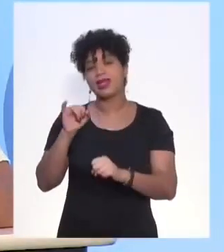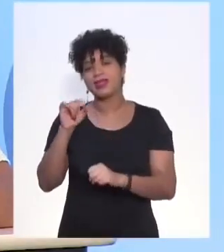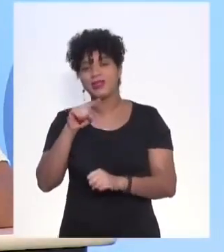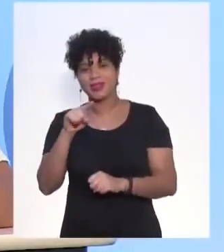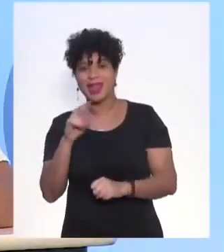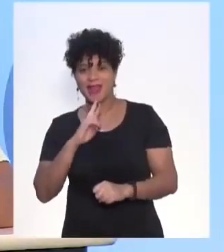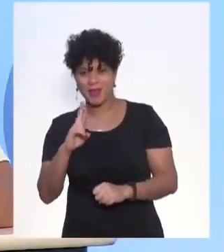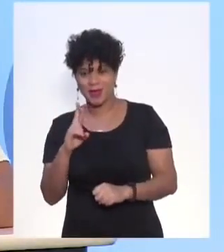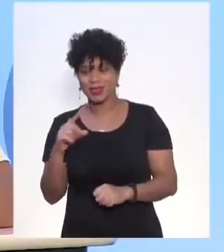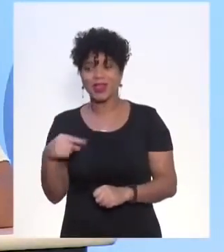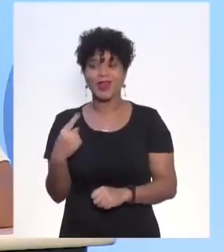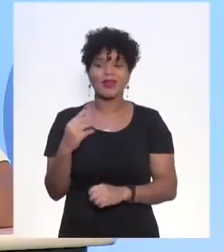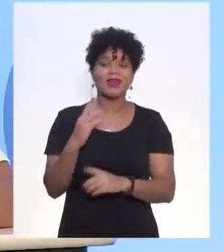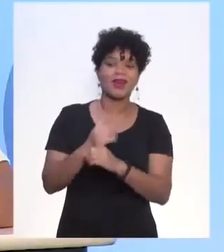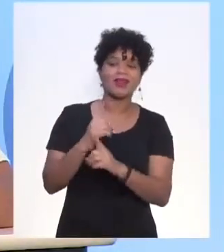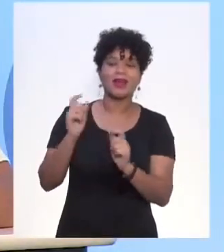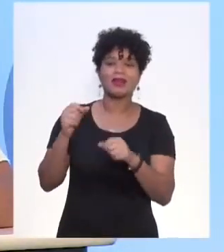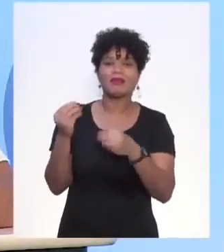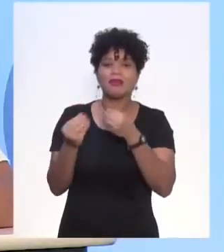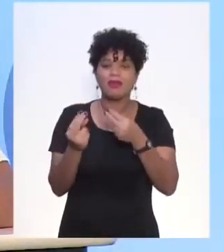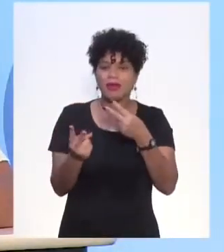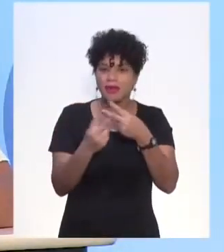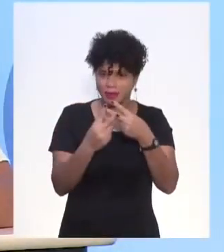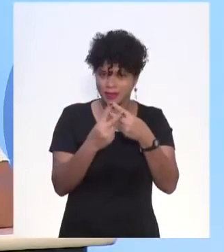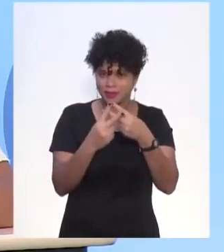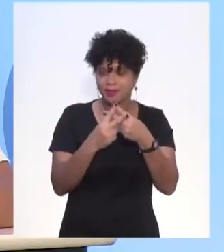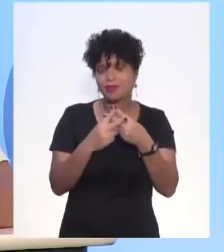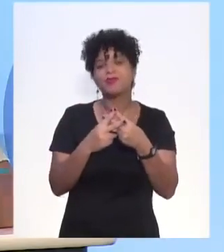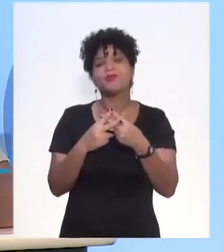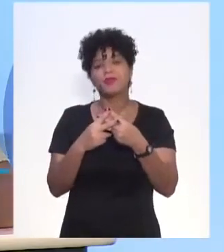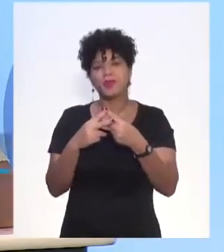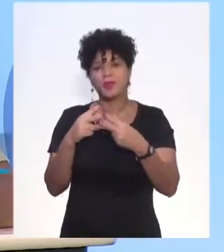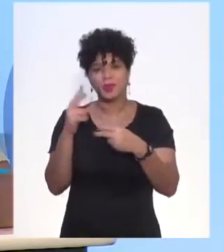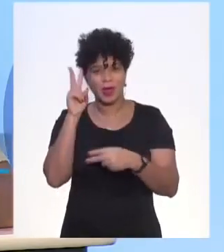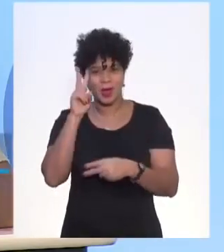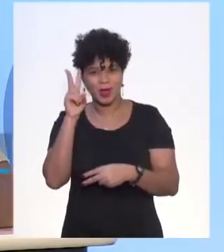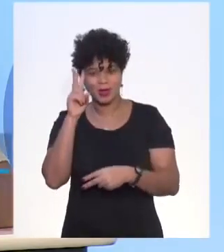trabalho para a gente, marque nas redes sociais com a hashtag